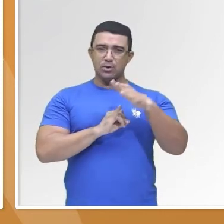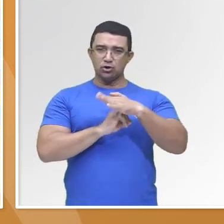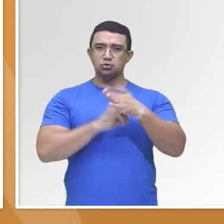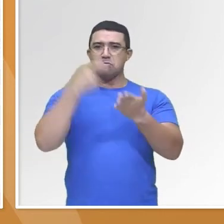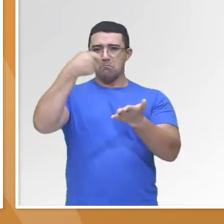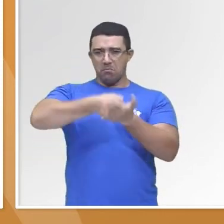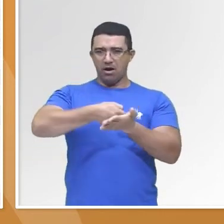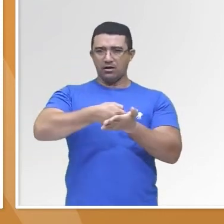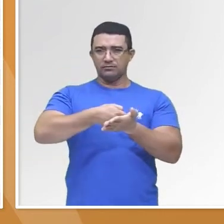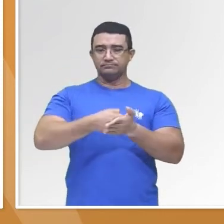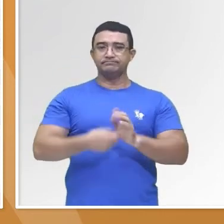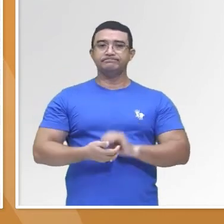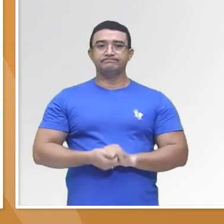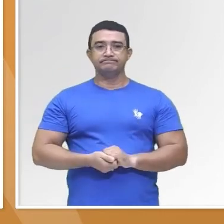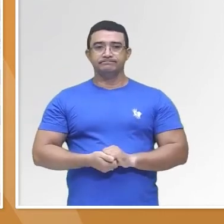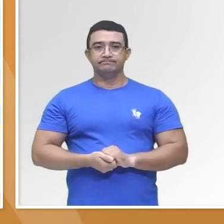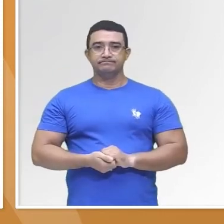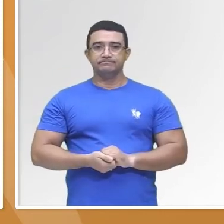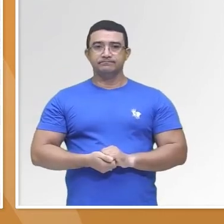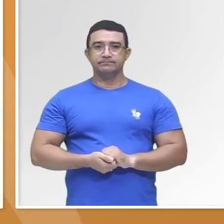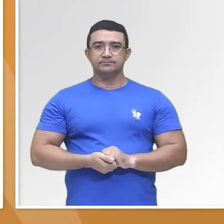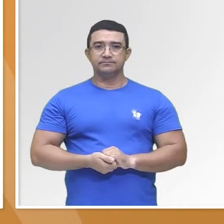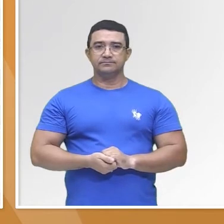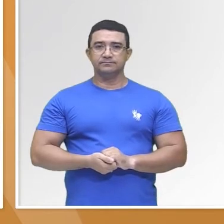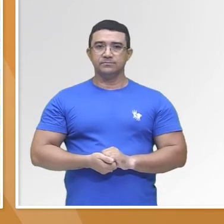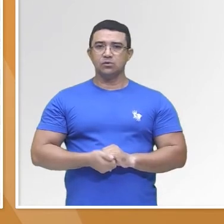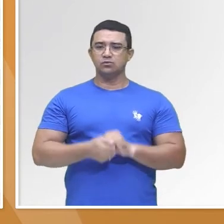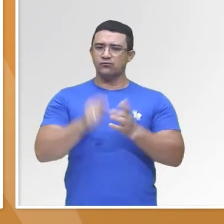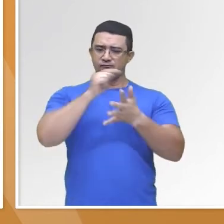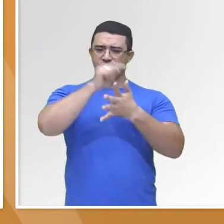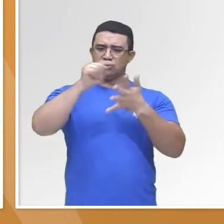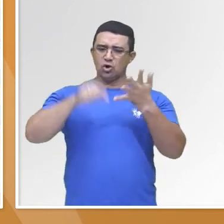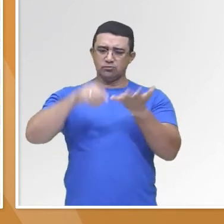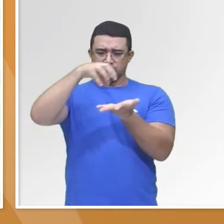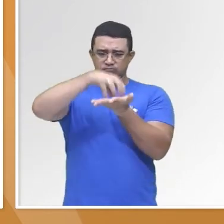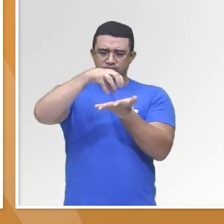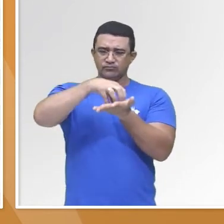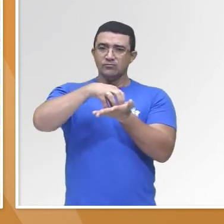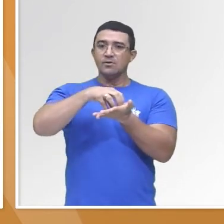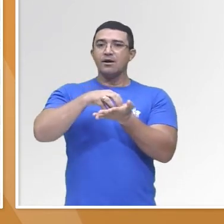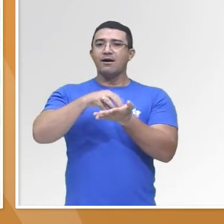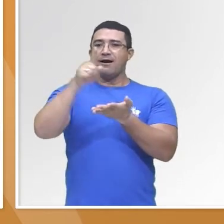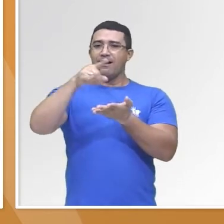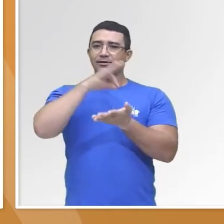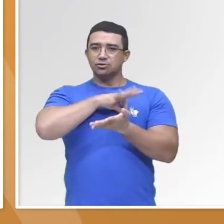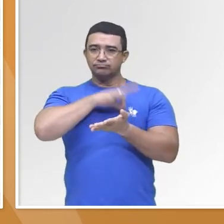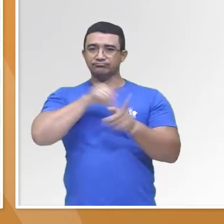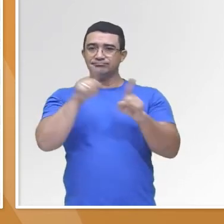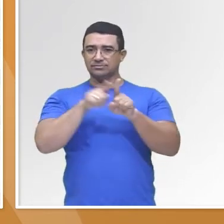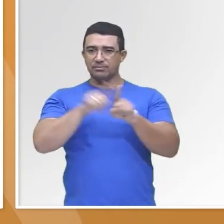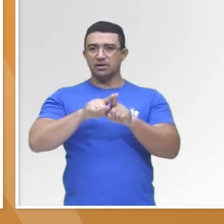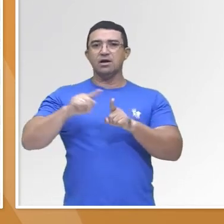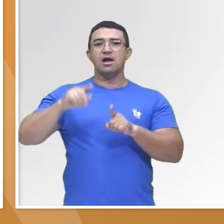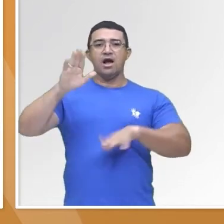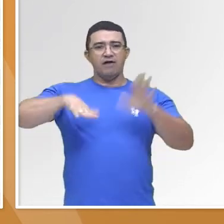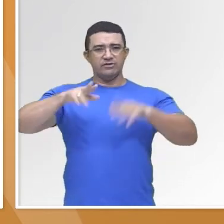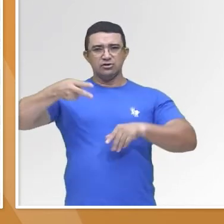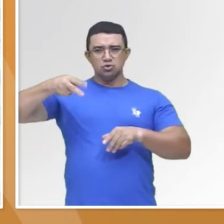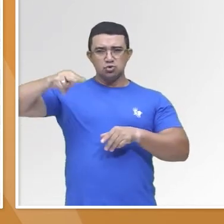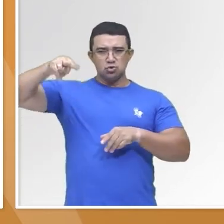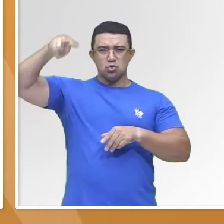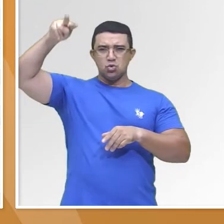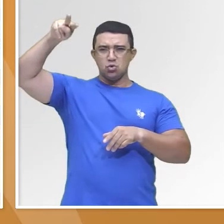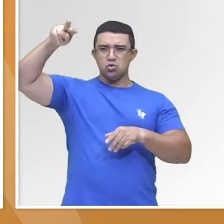pagos. Esses fatores de concentração de renda, nós podemos citar aí a inflação sobre os produtos, sobre